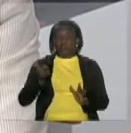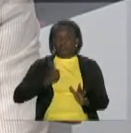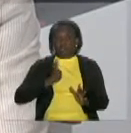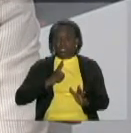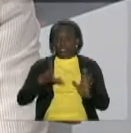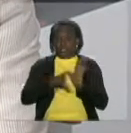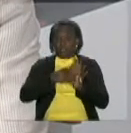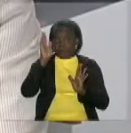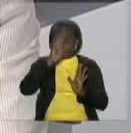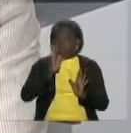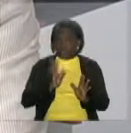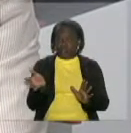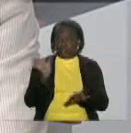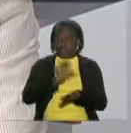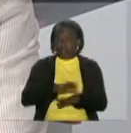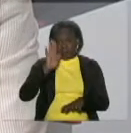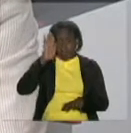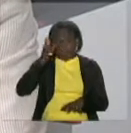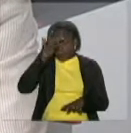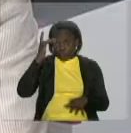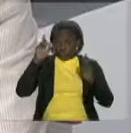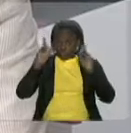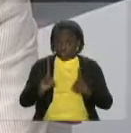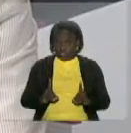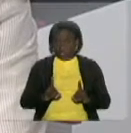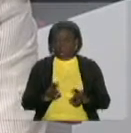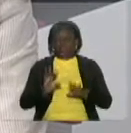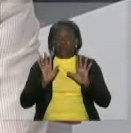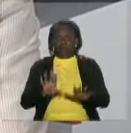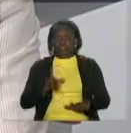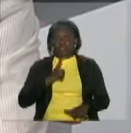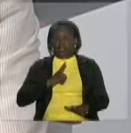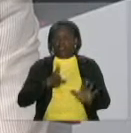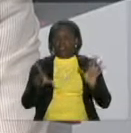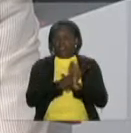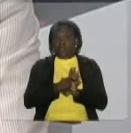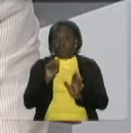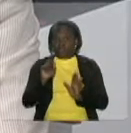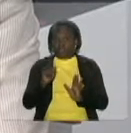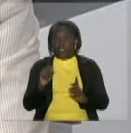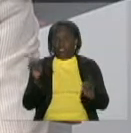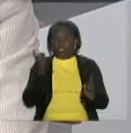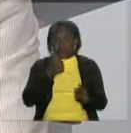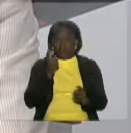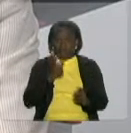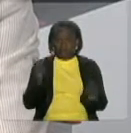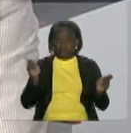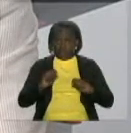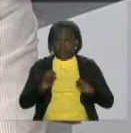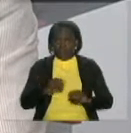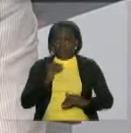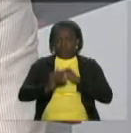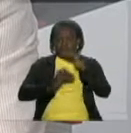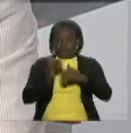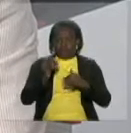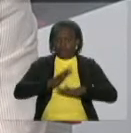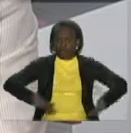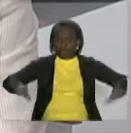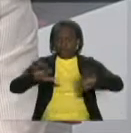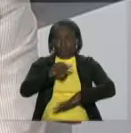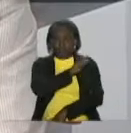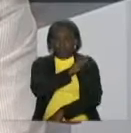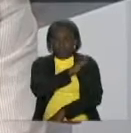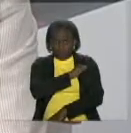seja uma lei brasileira da inclusão muito voltada para a pessoa com deficiência, é uma lei que ela tem a possibilidade e ela tem o potencial de